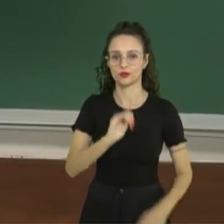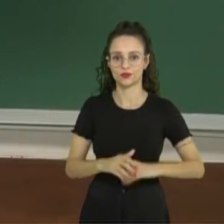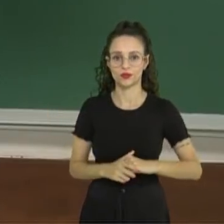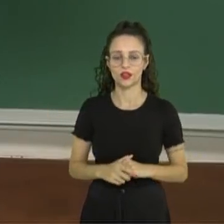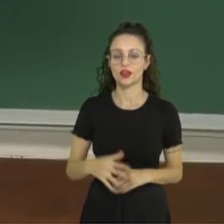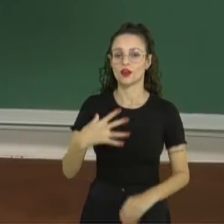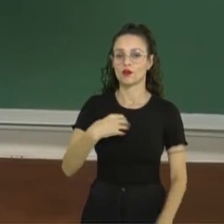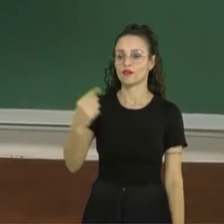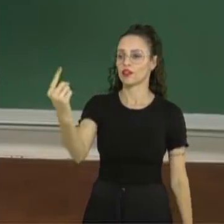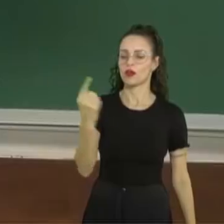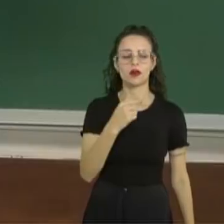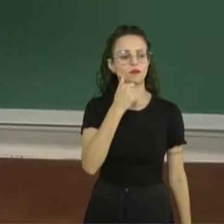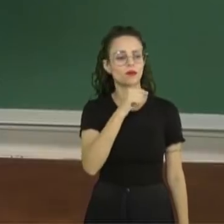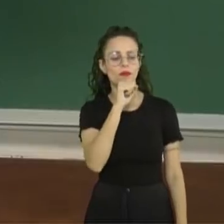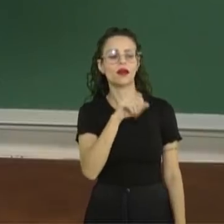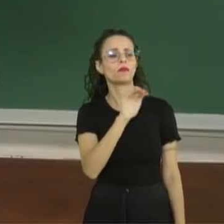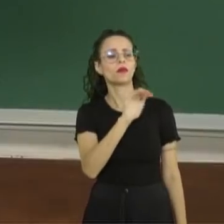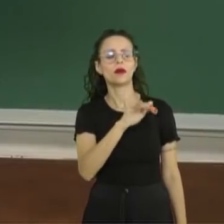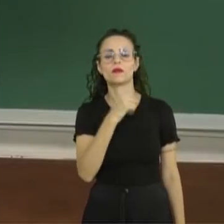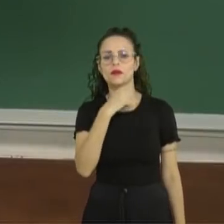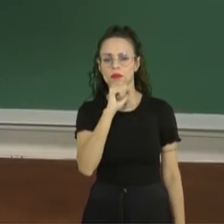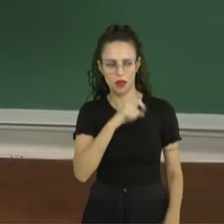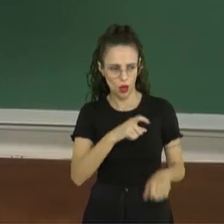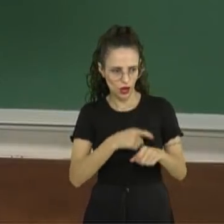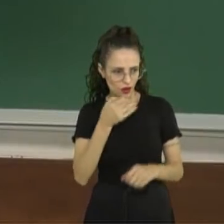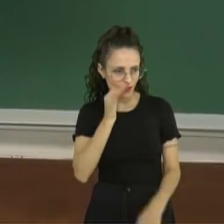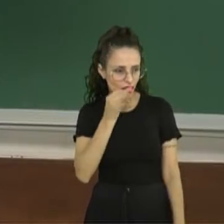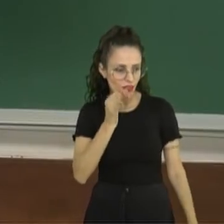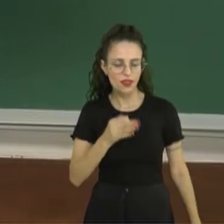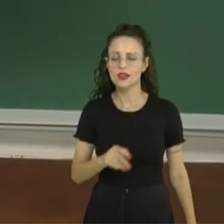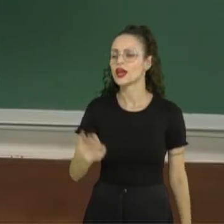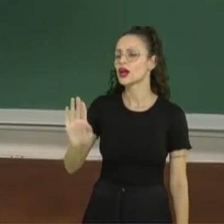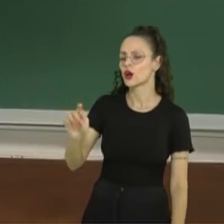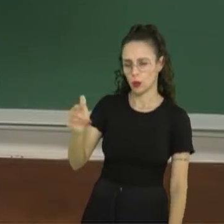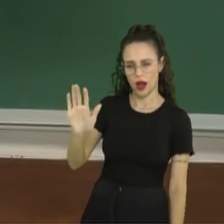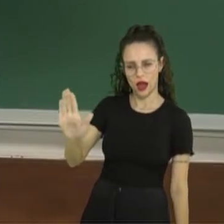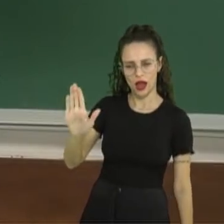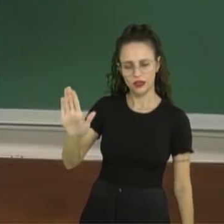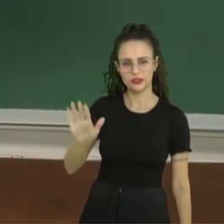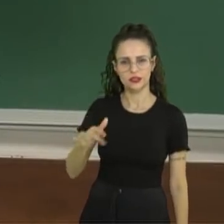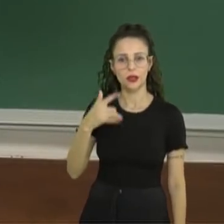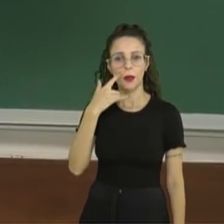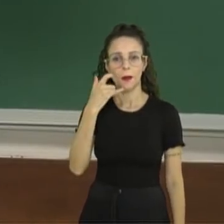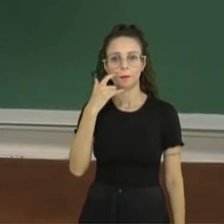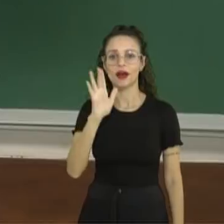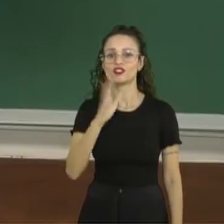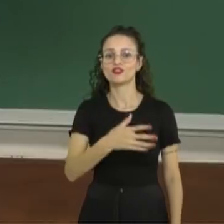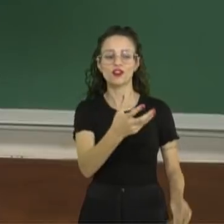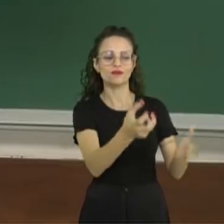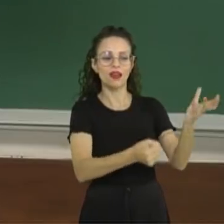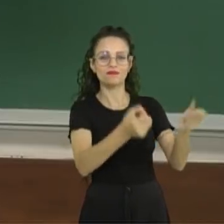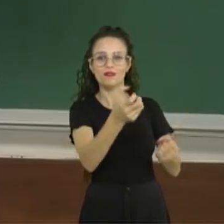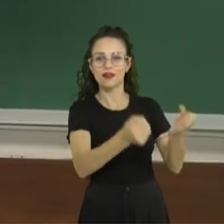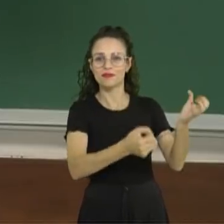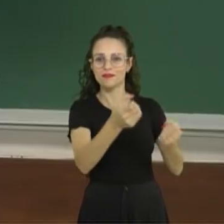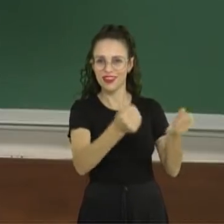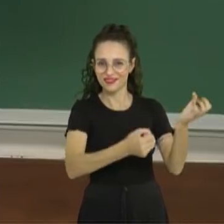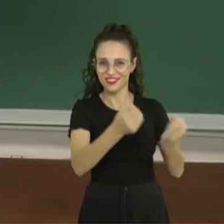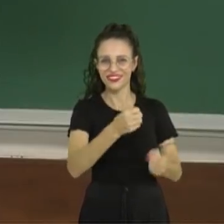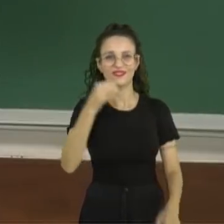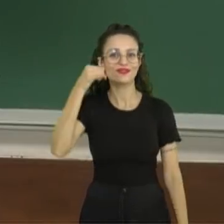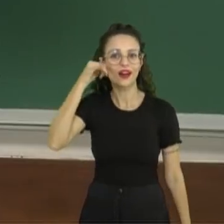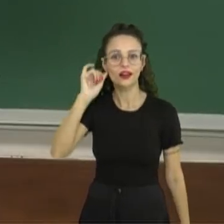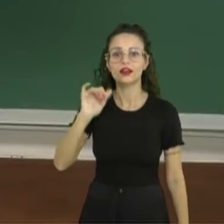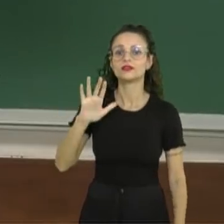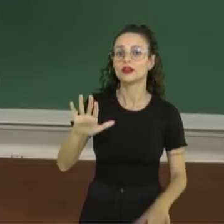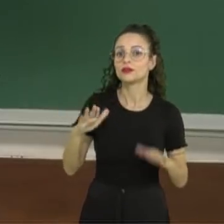o filho lá, mamãe, acordou, né? Mamãe, já está na hora do café? Está quase na hora do café, o teu pai já foi ordenhar a vaca, tirar o leite.